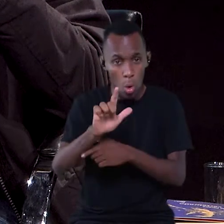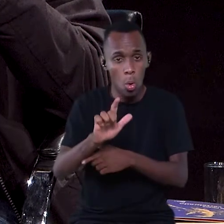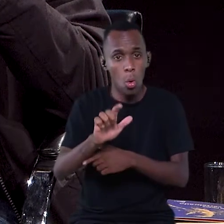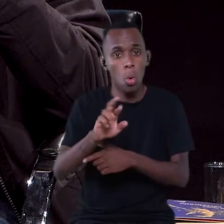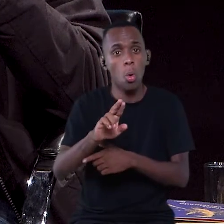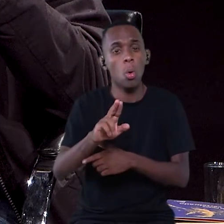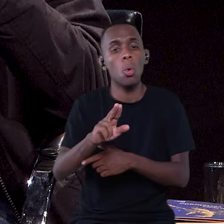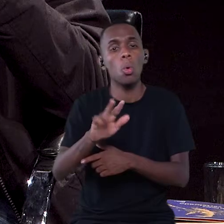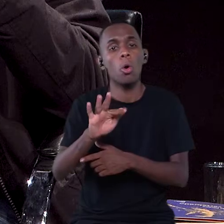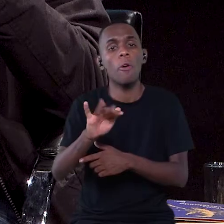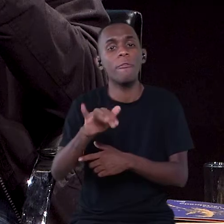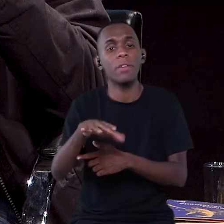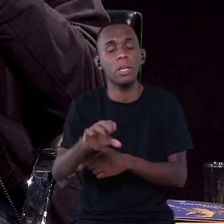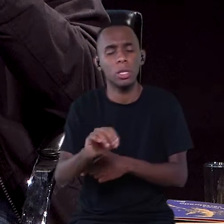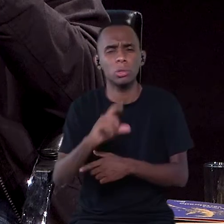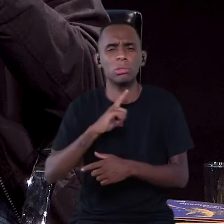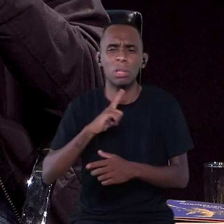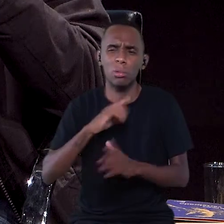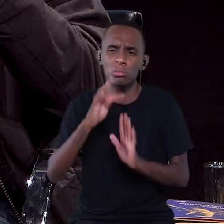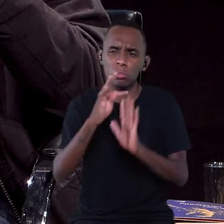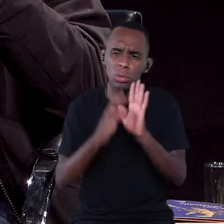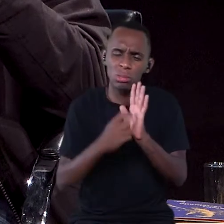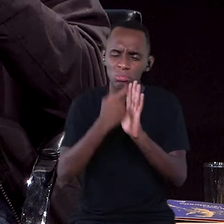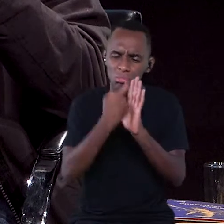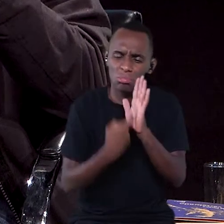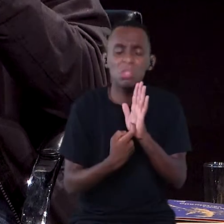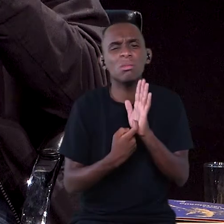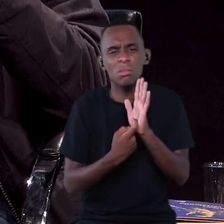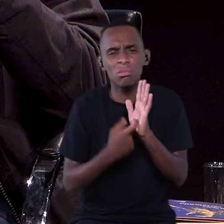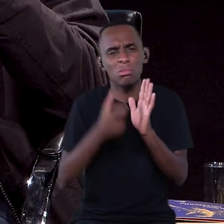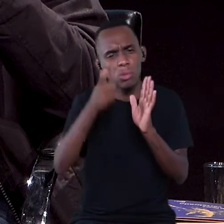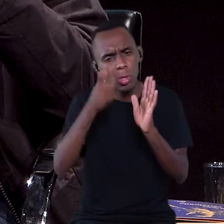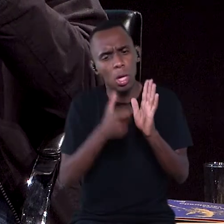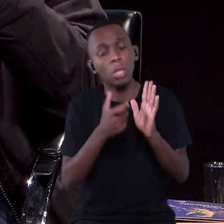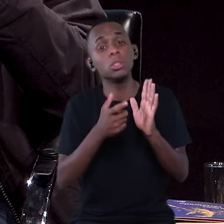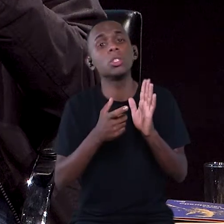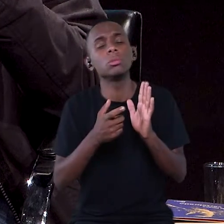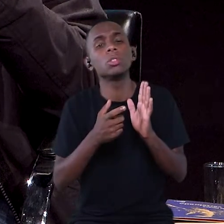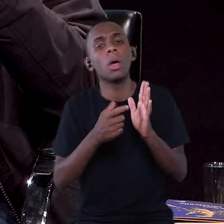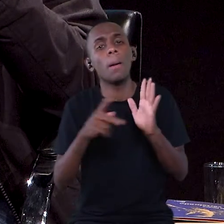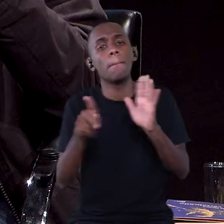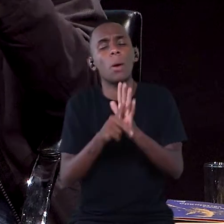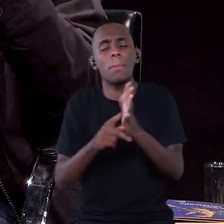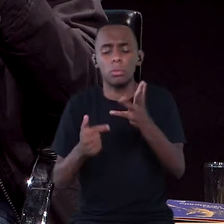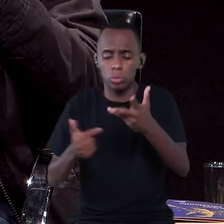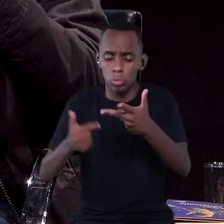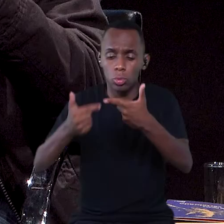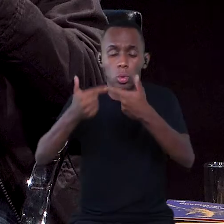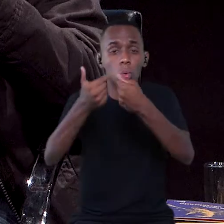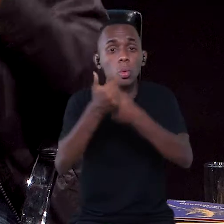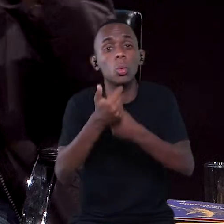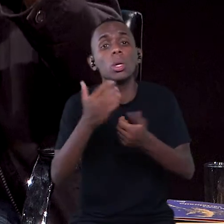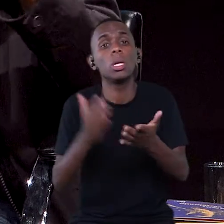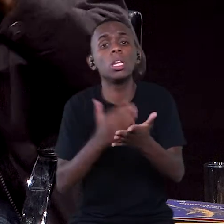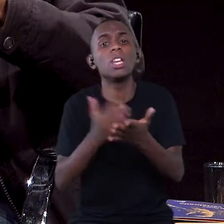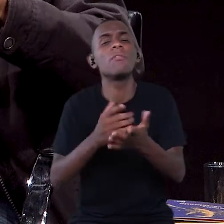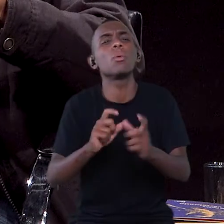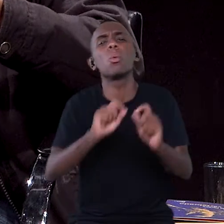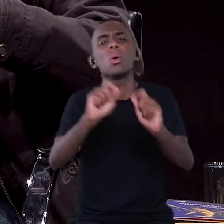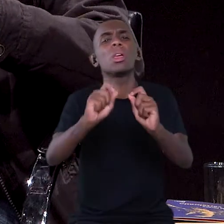tem um texto muito interessante, é aquela antiga coleção de livros, O que